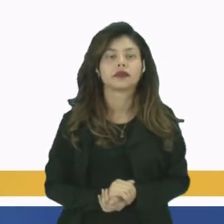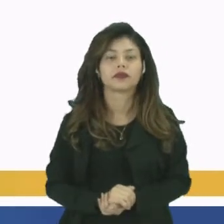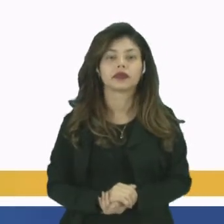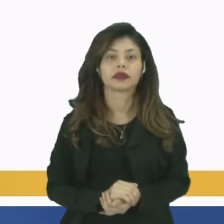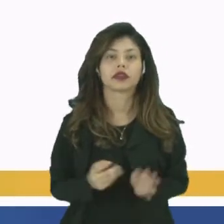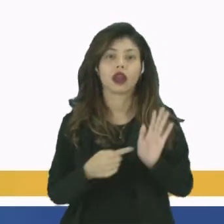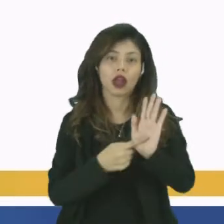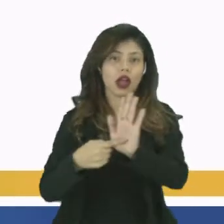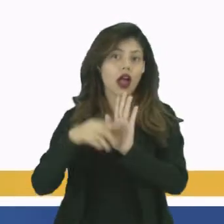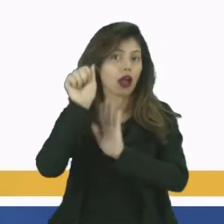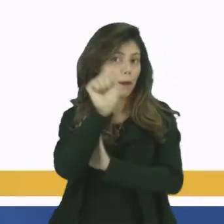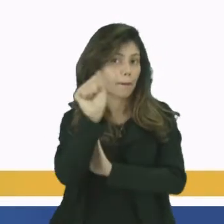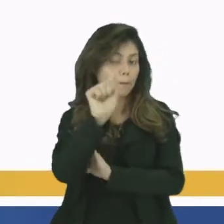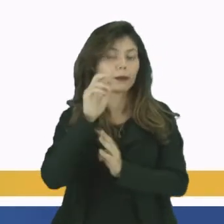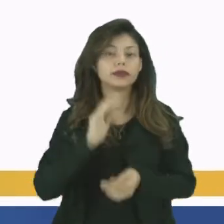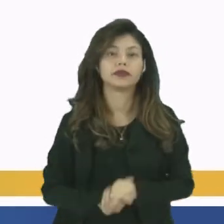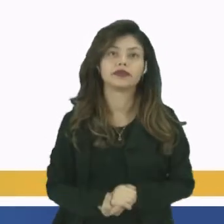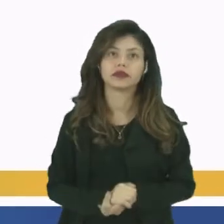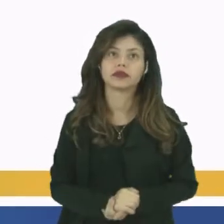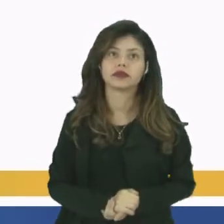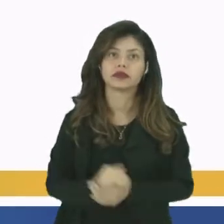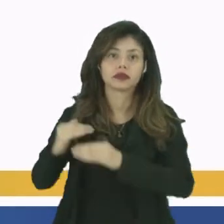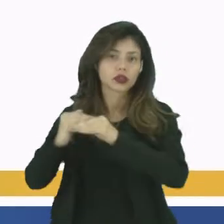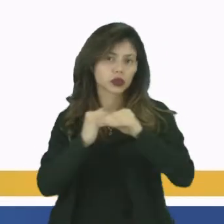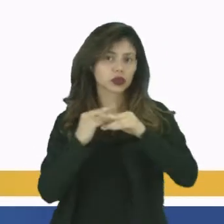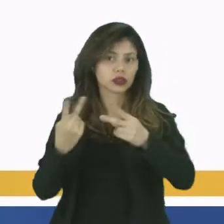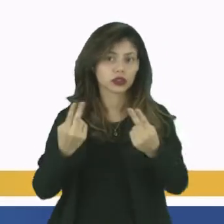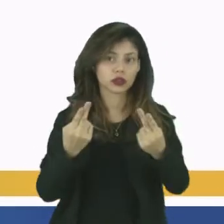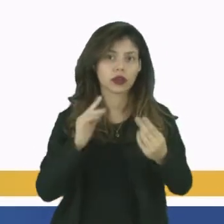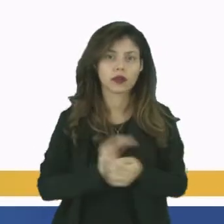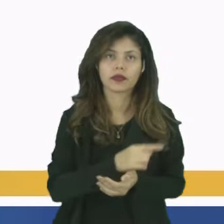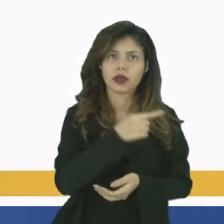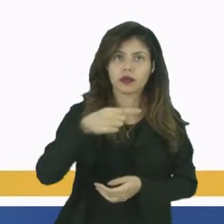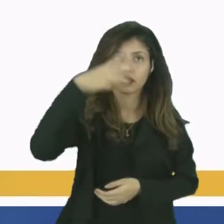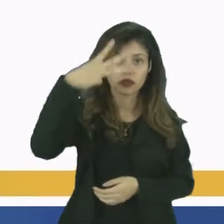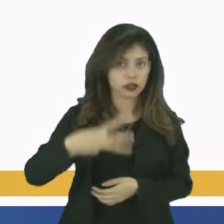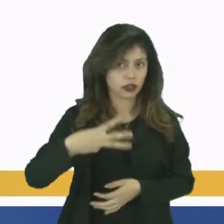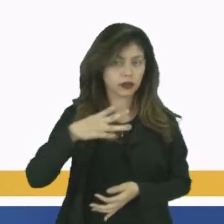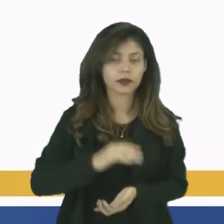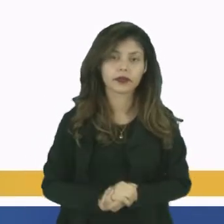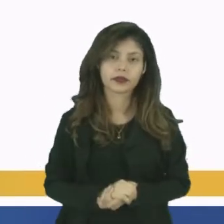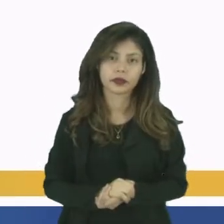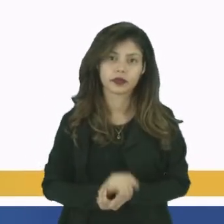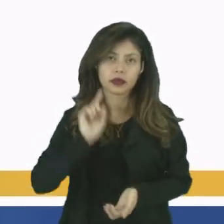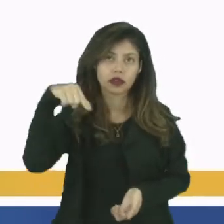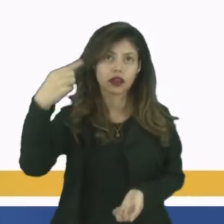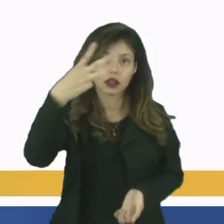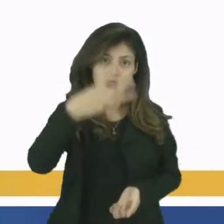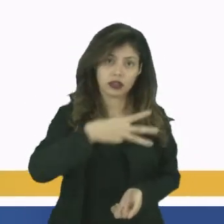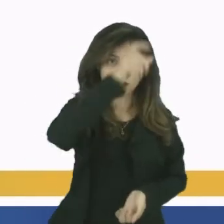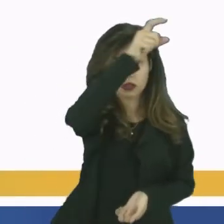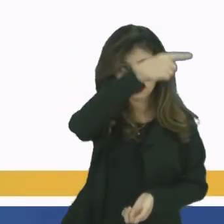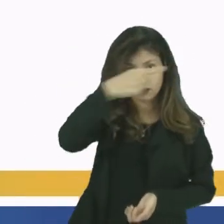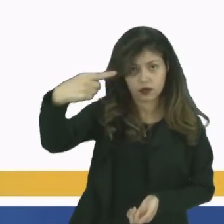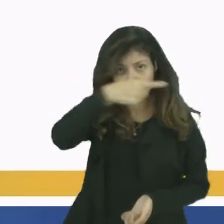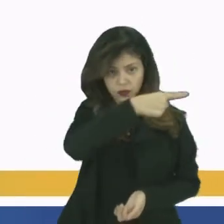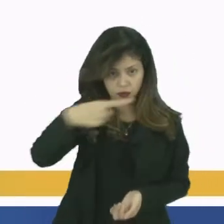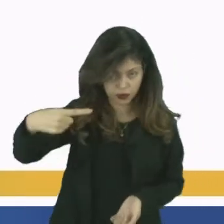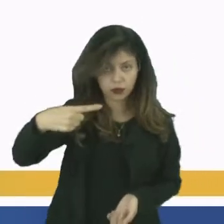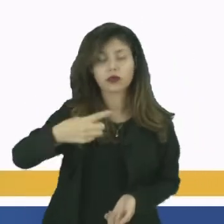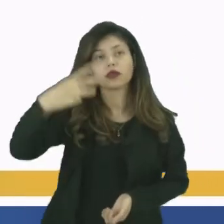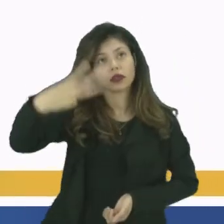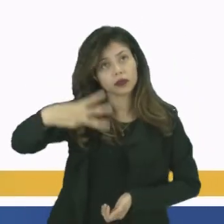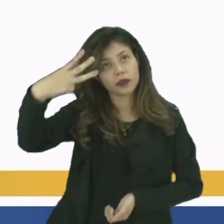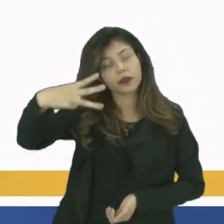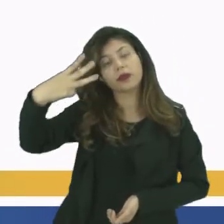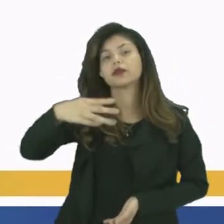determinante A dessa matriz ficará igual a menos 3, que é lá da terceira linha, primeiro elemento da